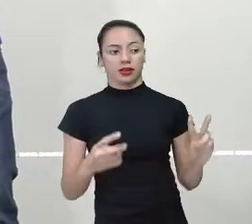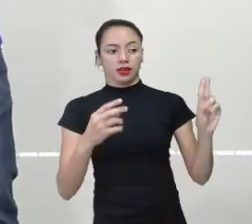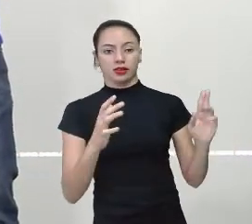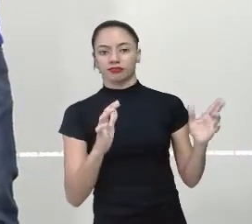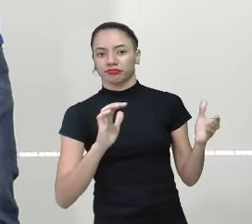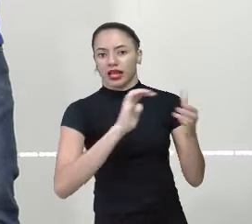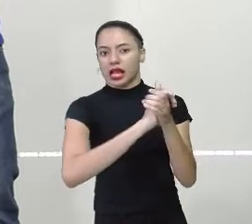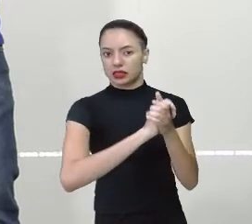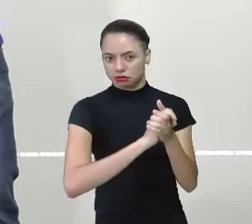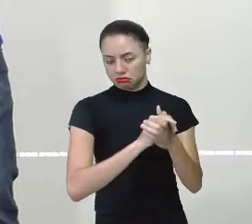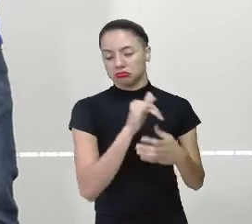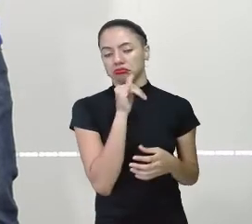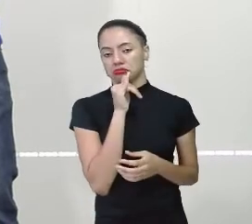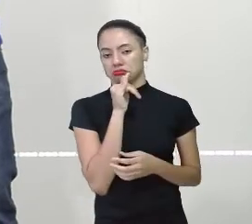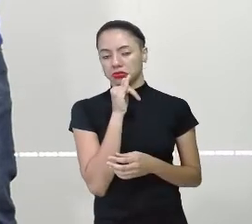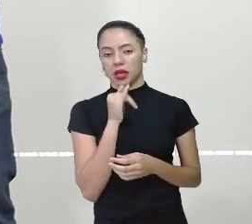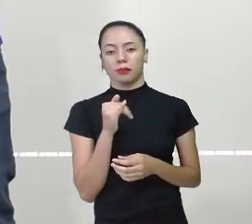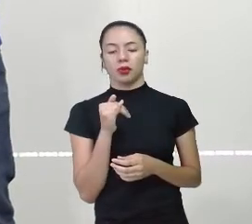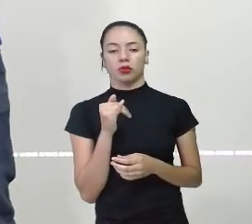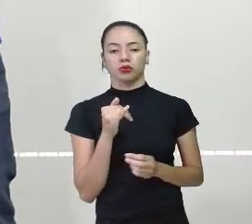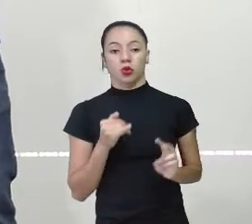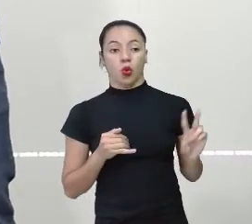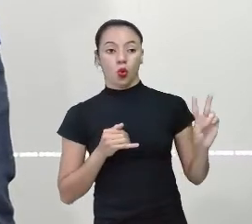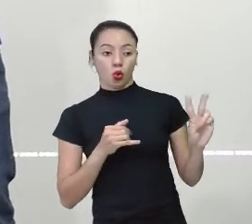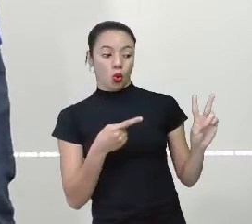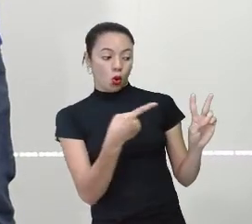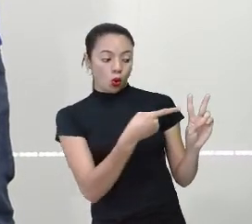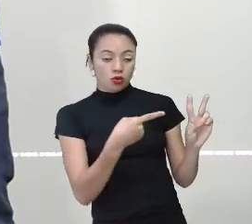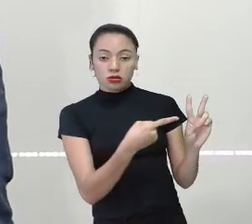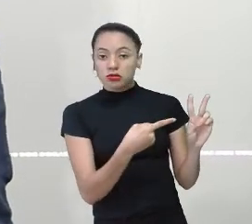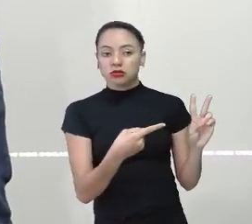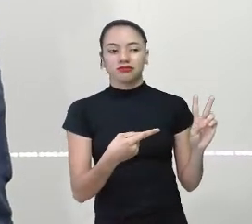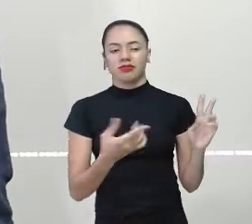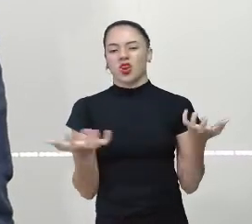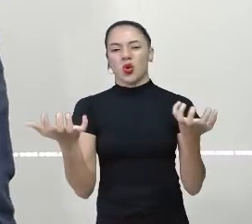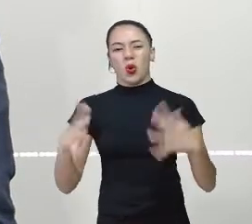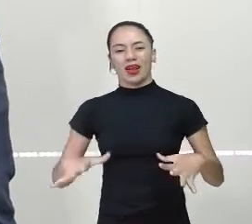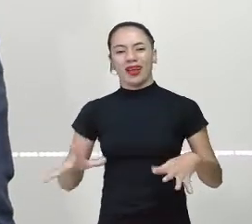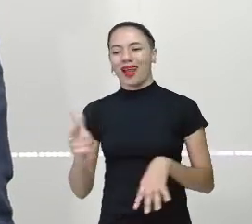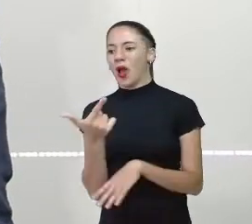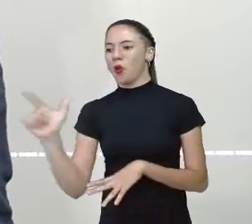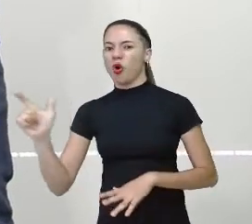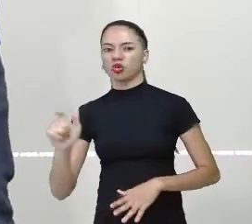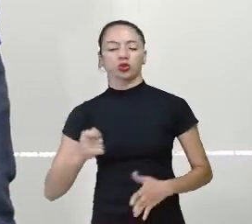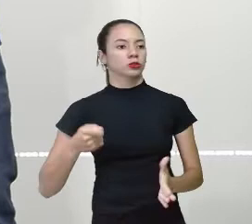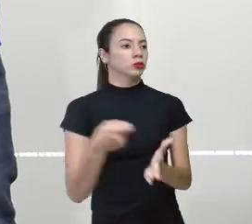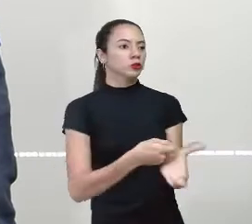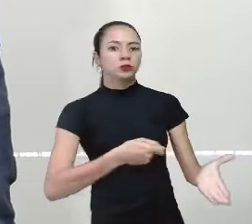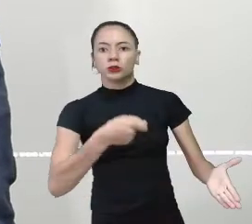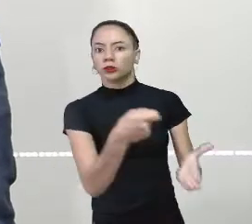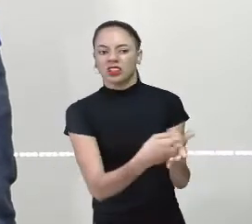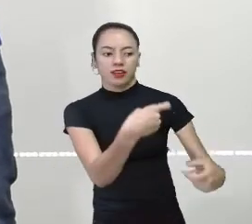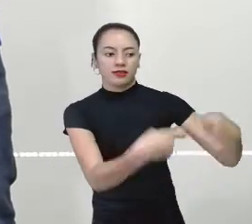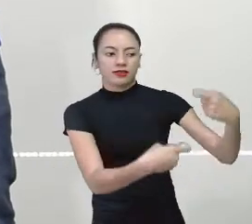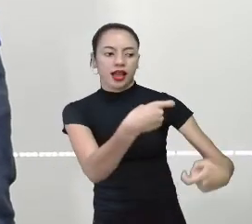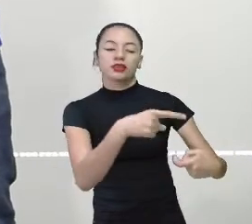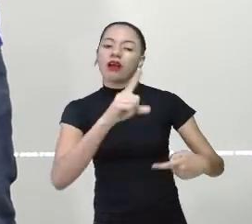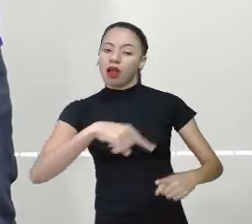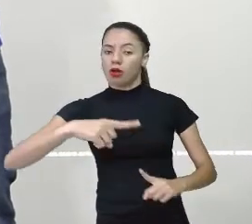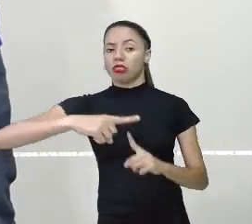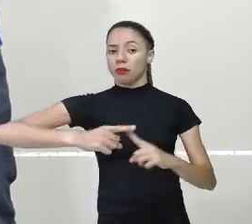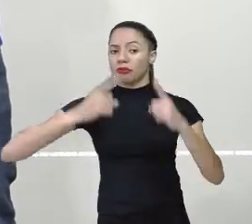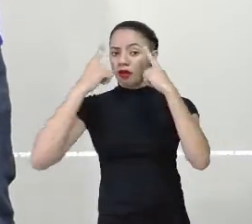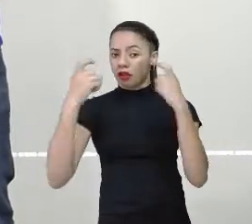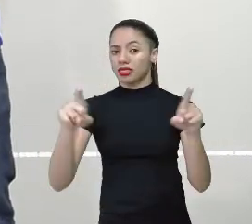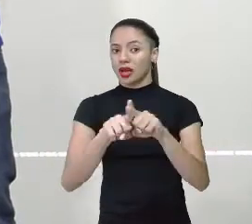se dos pares não está afim e o outro força essa relação, é um tipo de violência também, Claro. né?